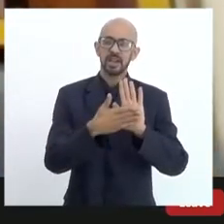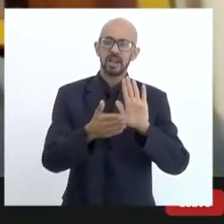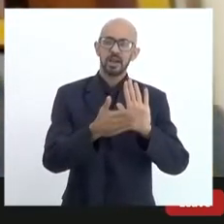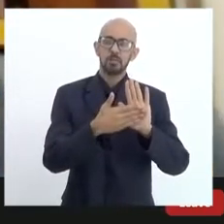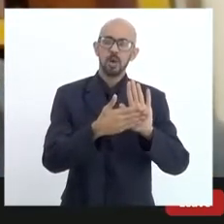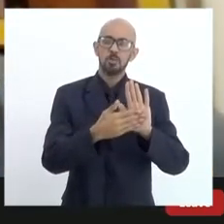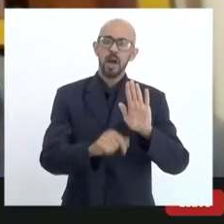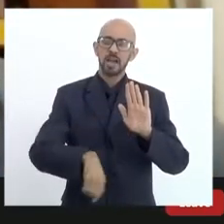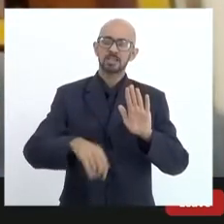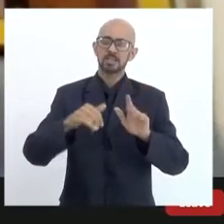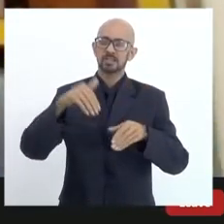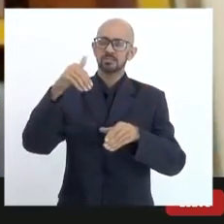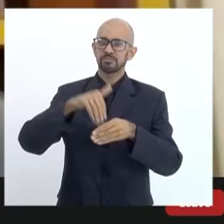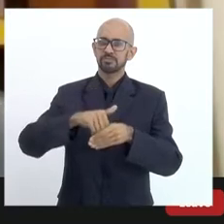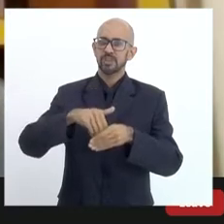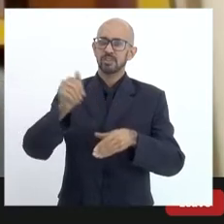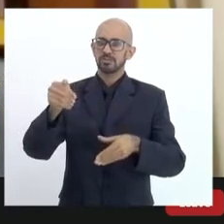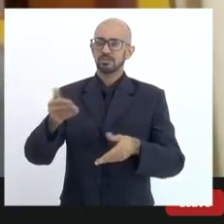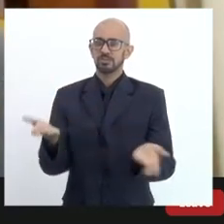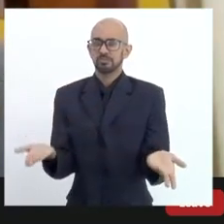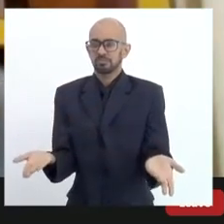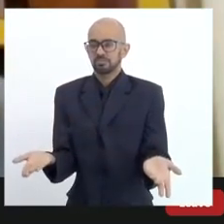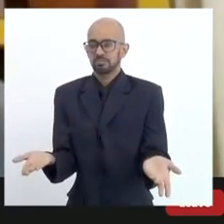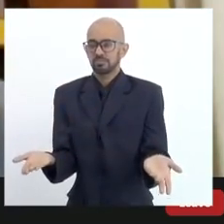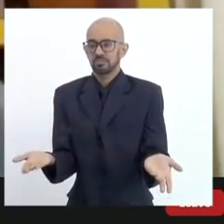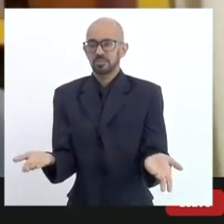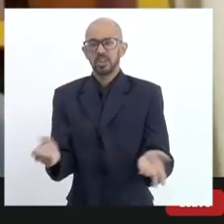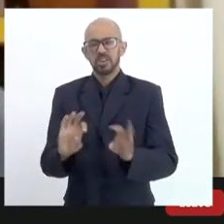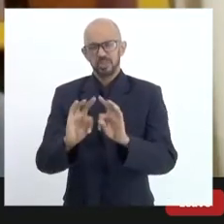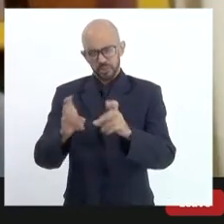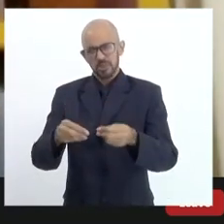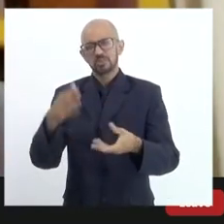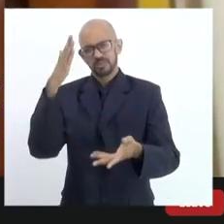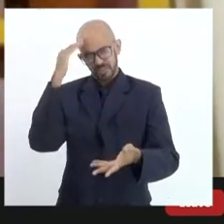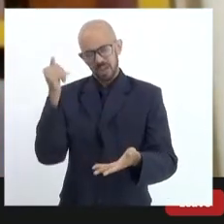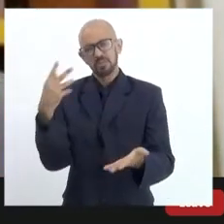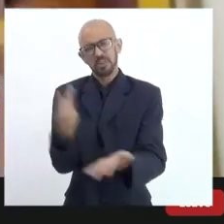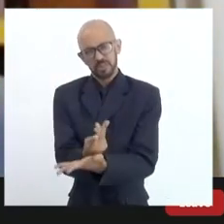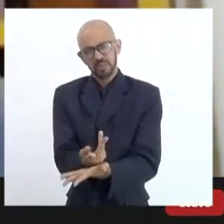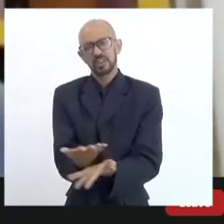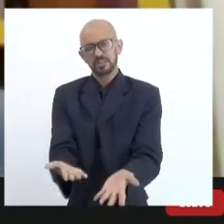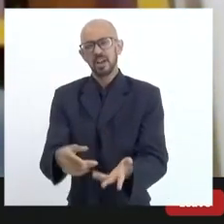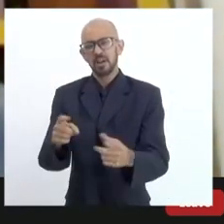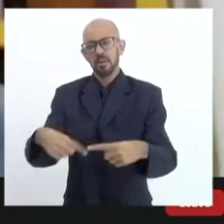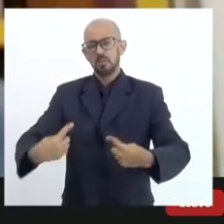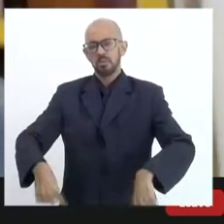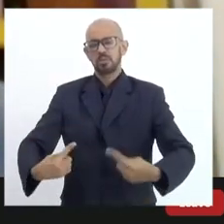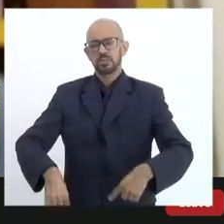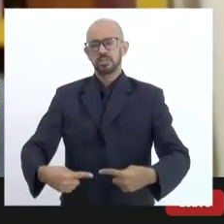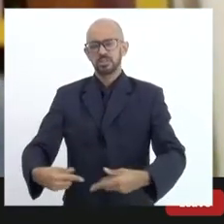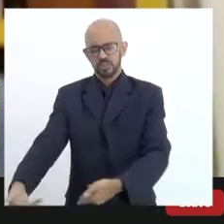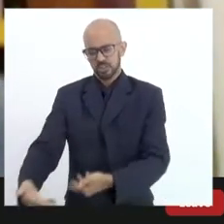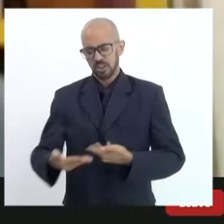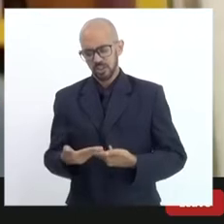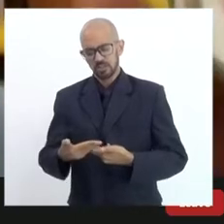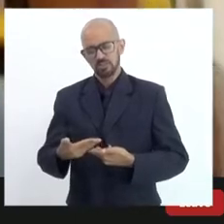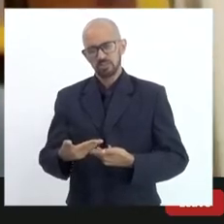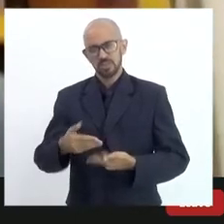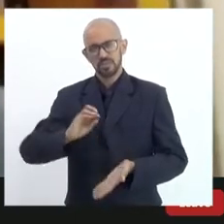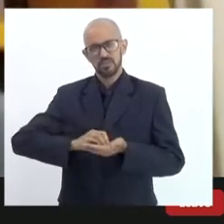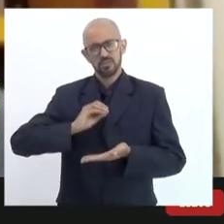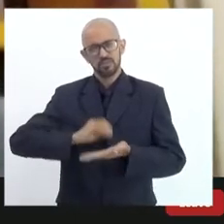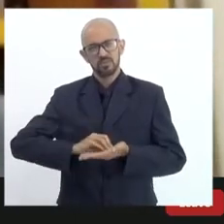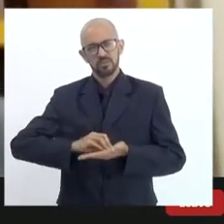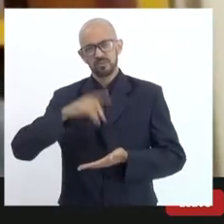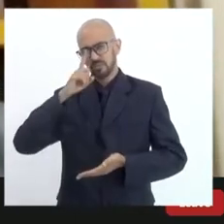botar os cabos eleitorais na ponta, para fazer os... Aí todo mundo sabe que é isso que acaba acontecendo. E não uma política efetiva de atendimento, né? Um programa